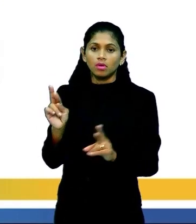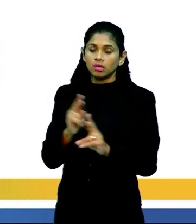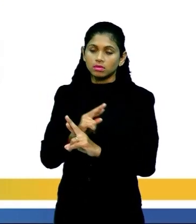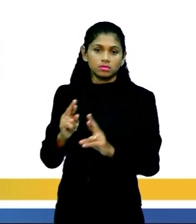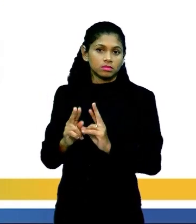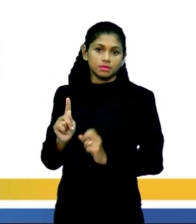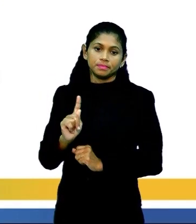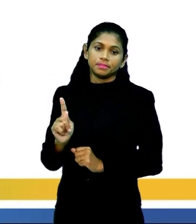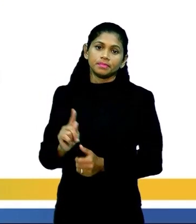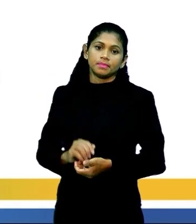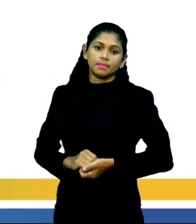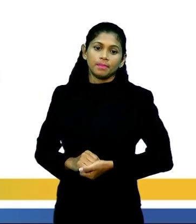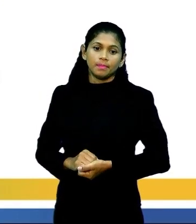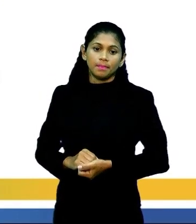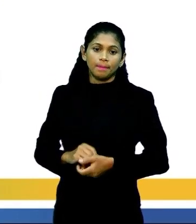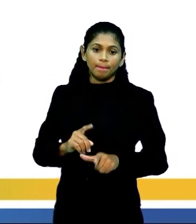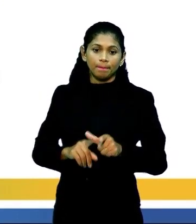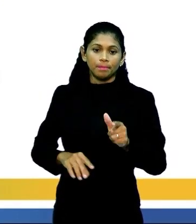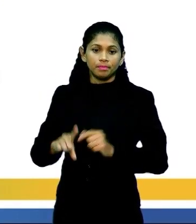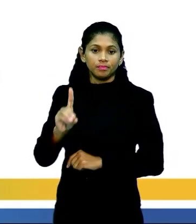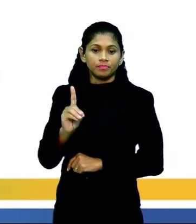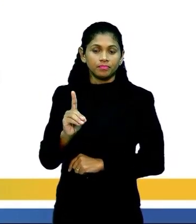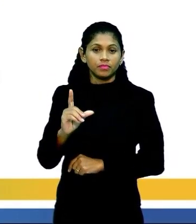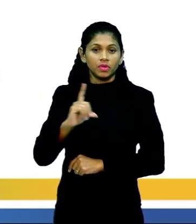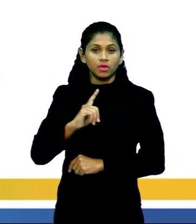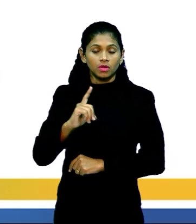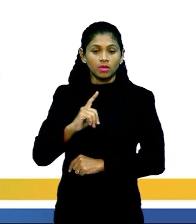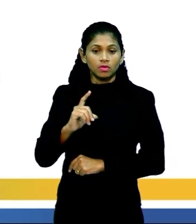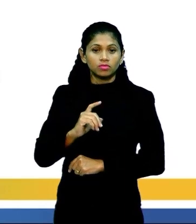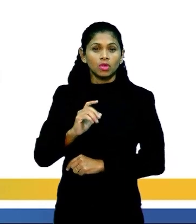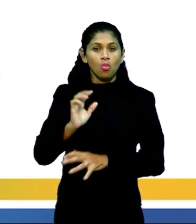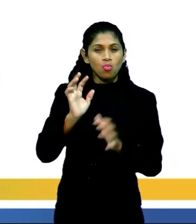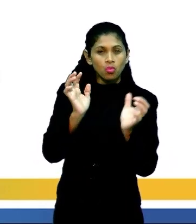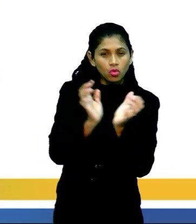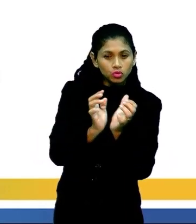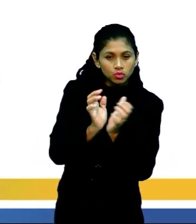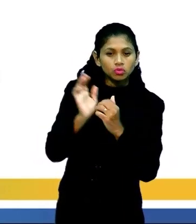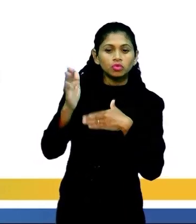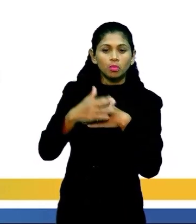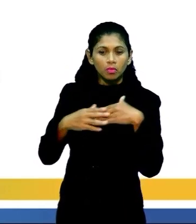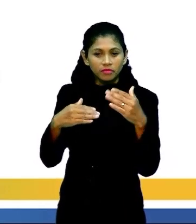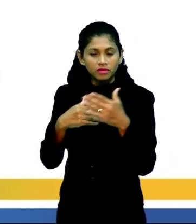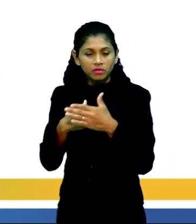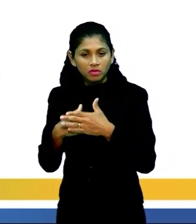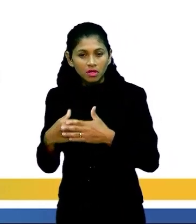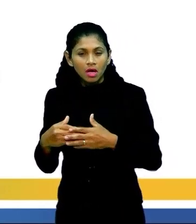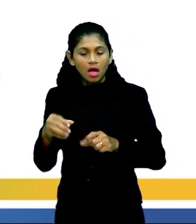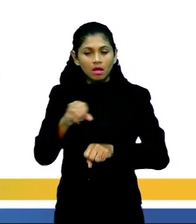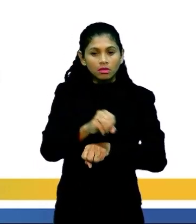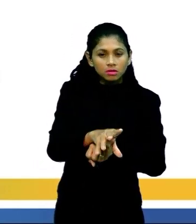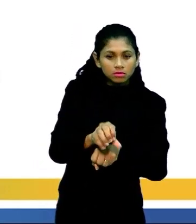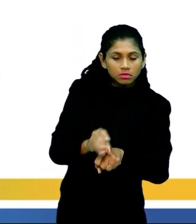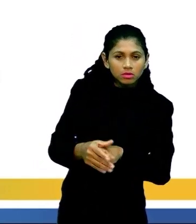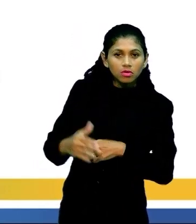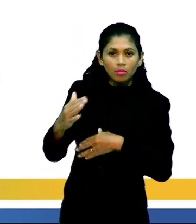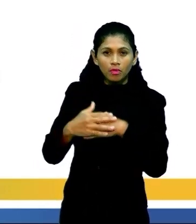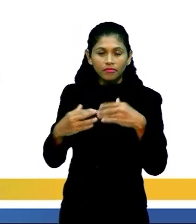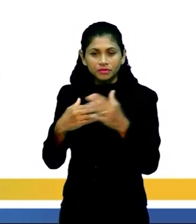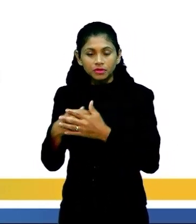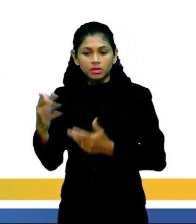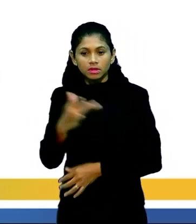ok? Na letra D, nós temos um conjunto de profissionais, né? Educadores, profissionais da